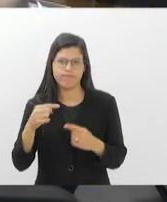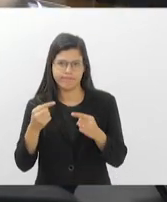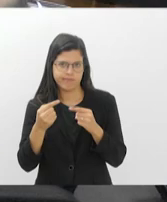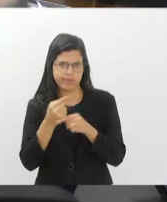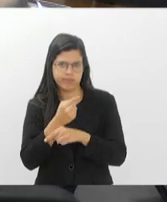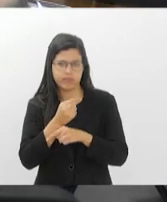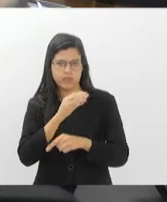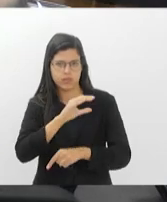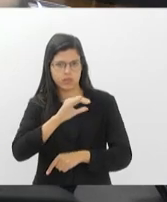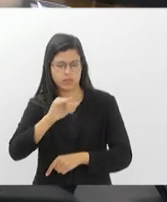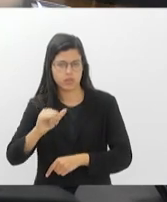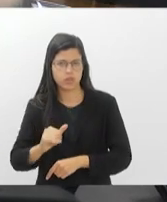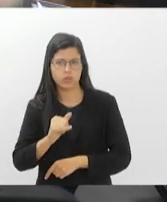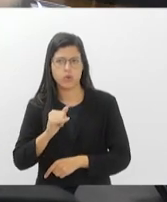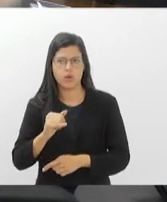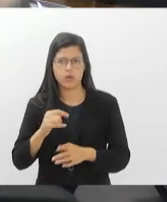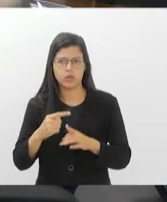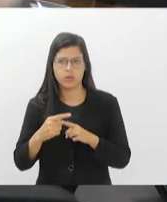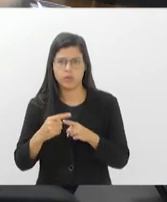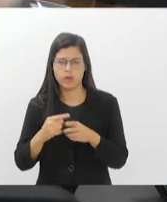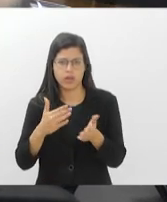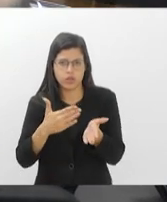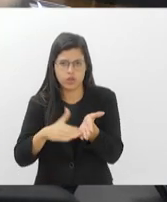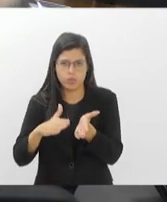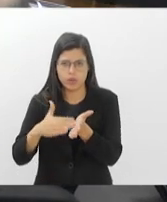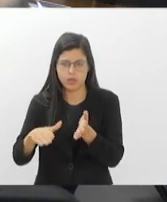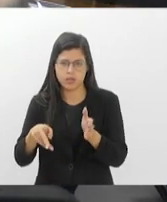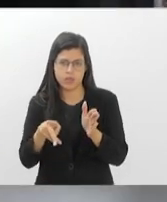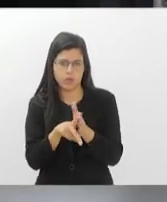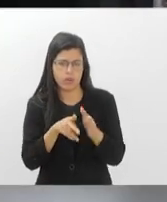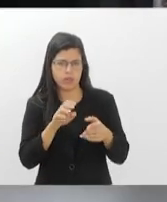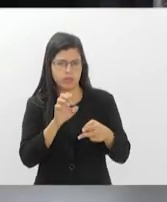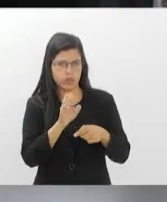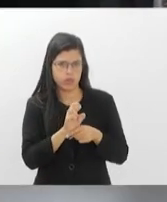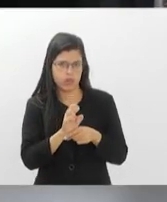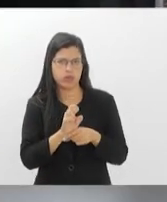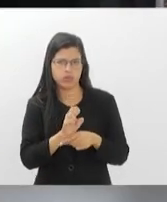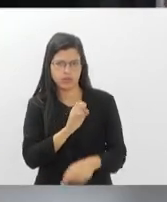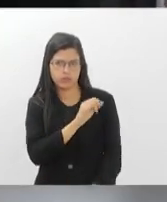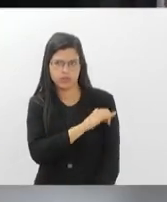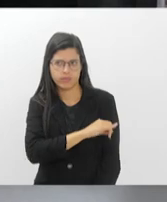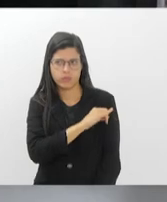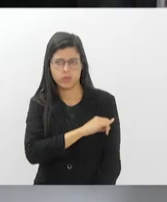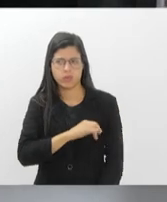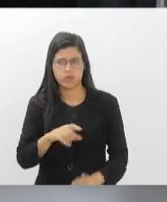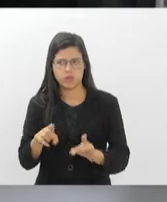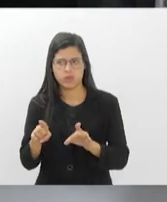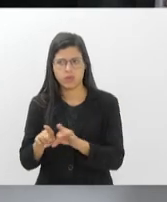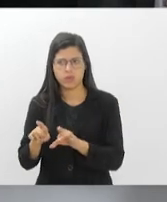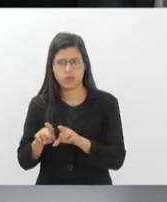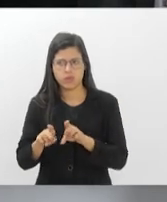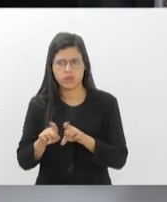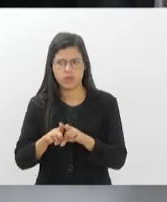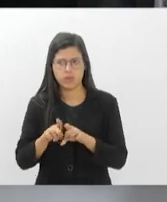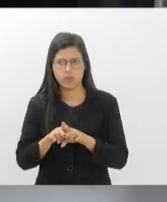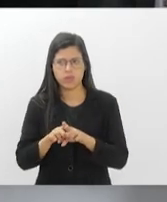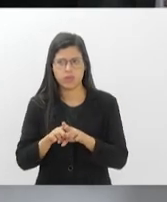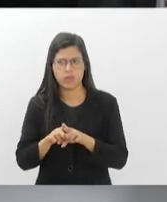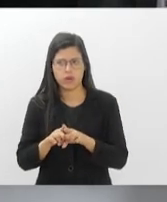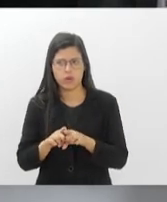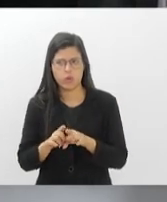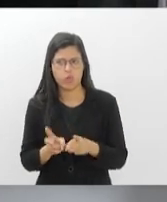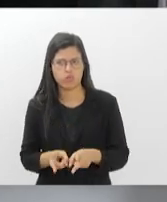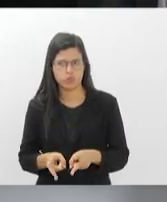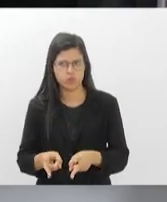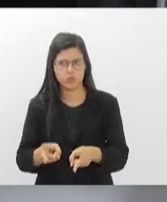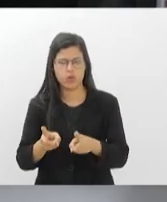de custeio. Cria despesa para o Estado. Uhum. E, além disso, não, e em caráter continuado, porque é